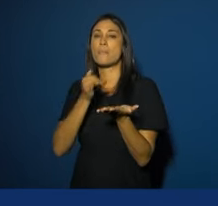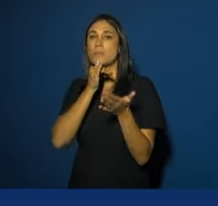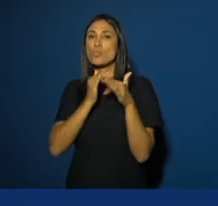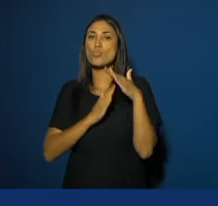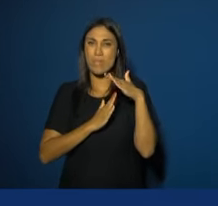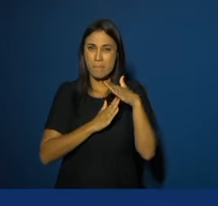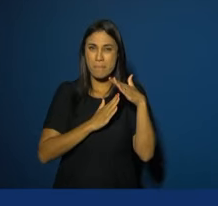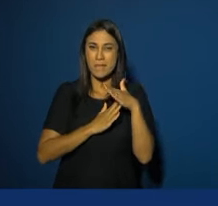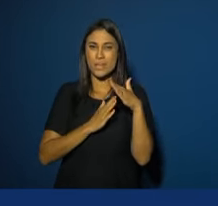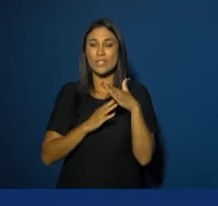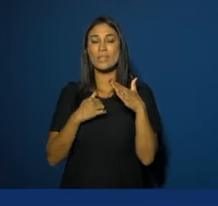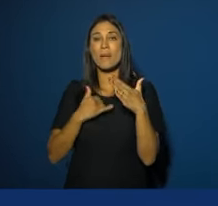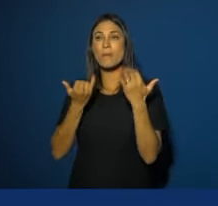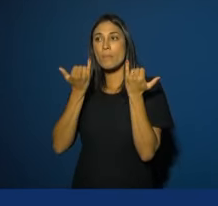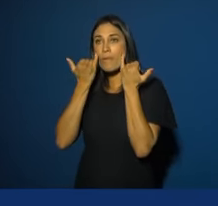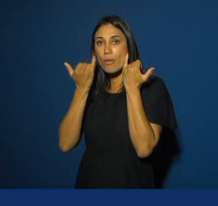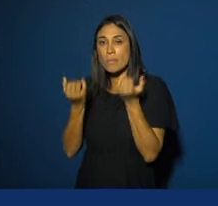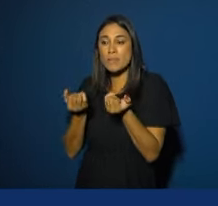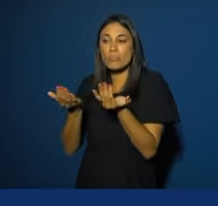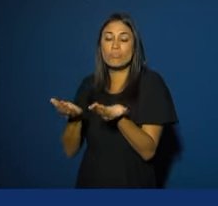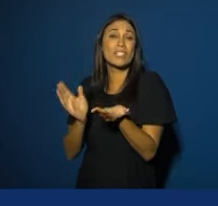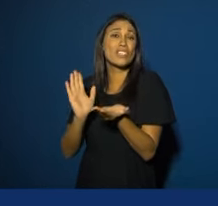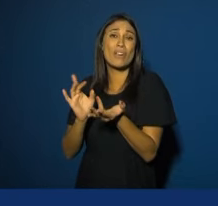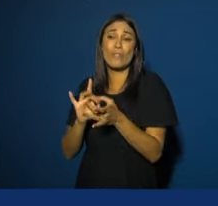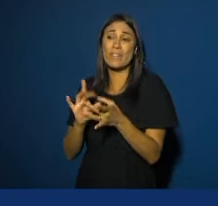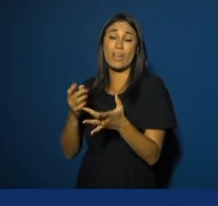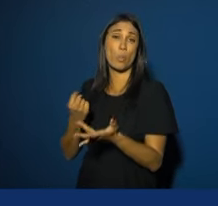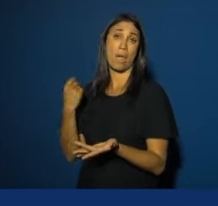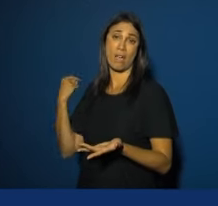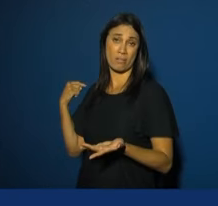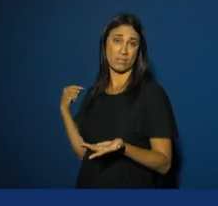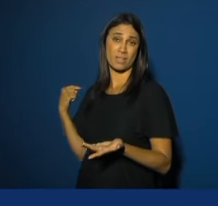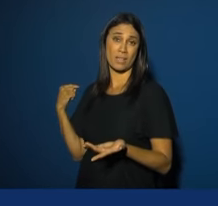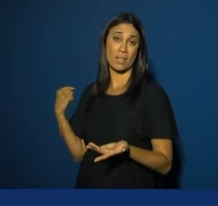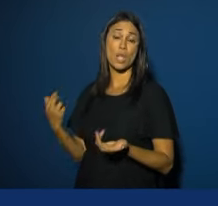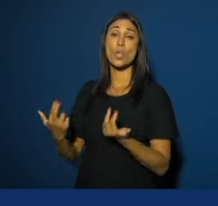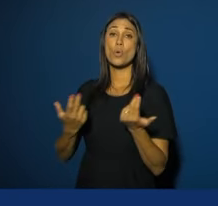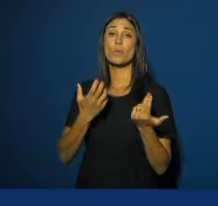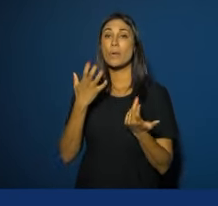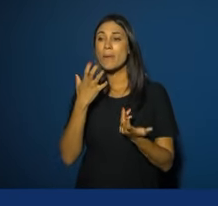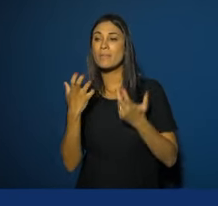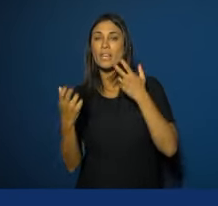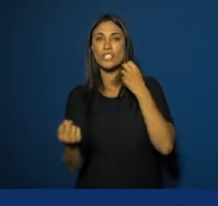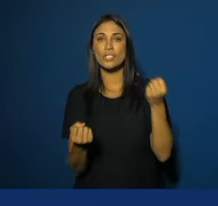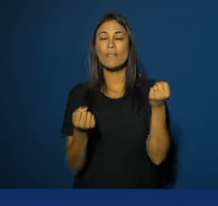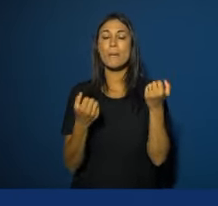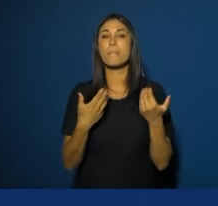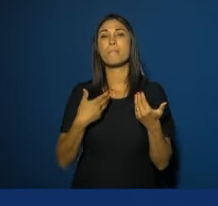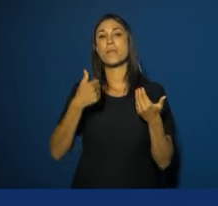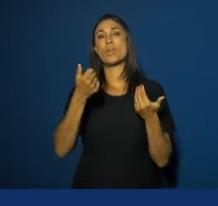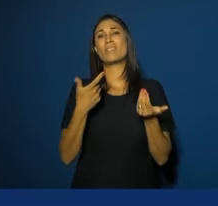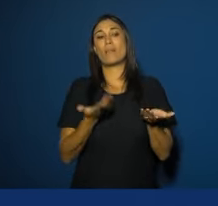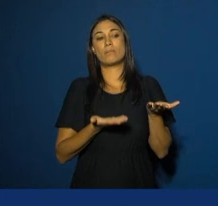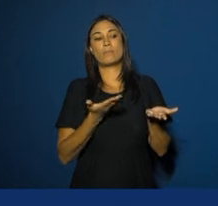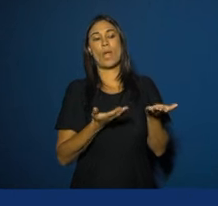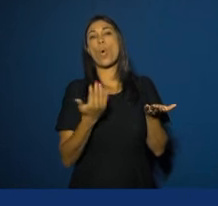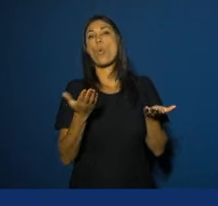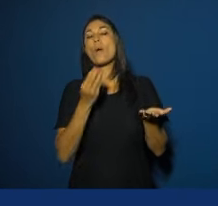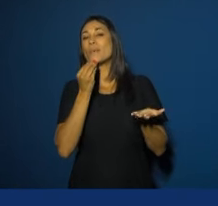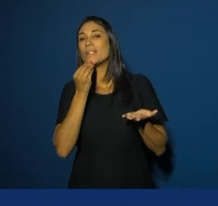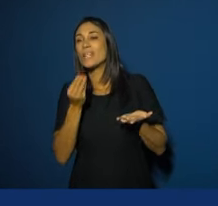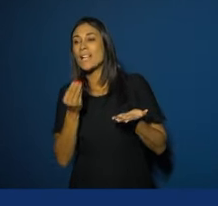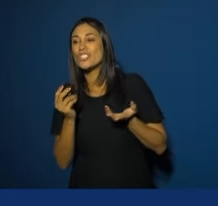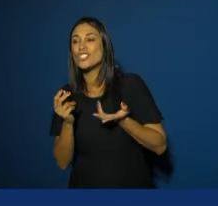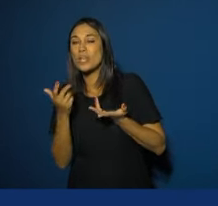margem dado que o que já foi concedido anteriormente com uma atratividade maior Tá desequilibrado qual a chance disso